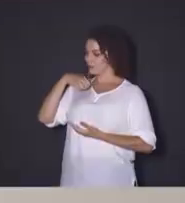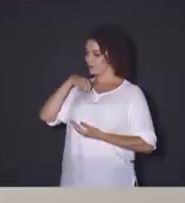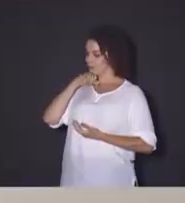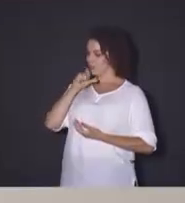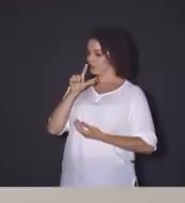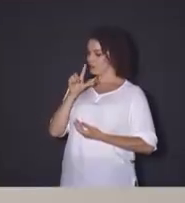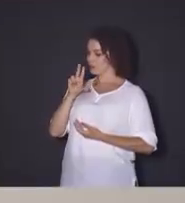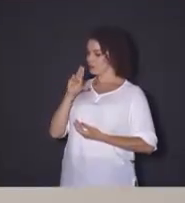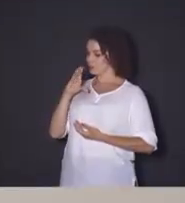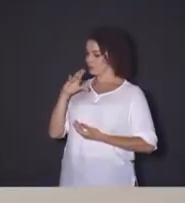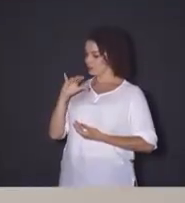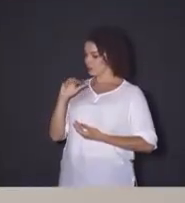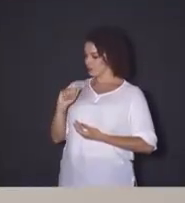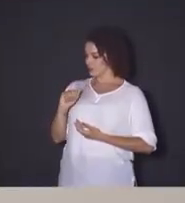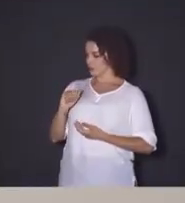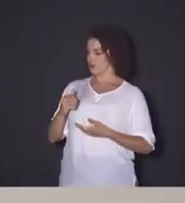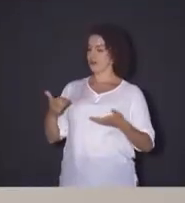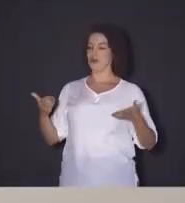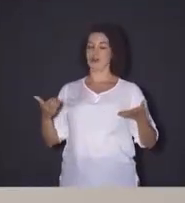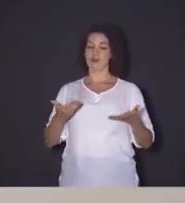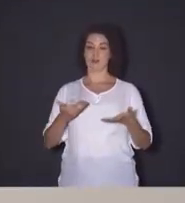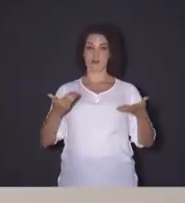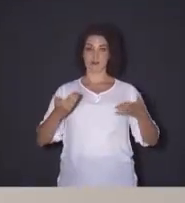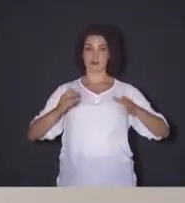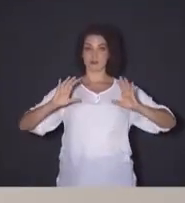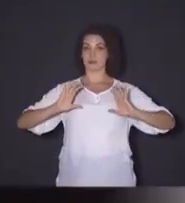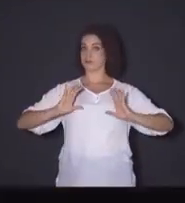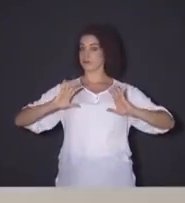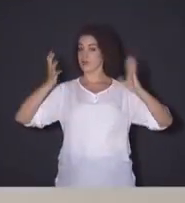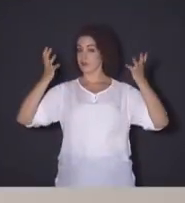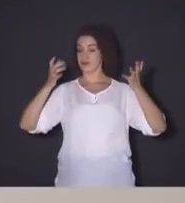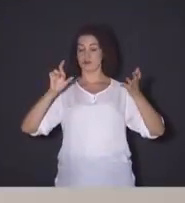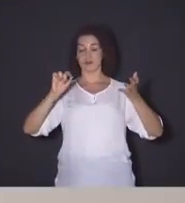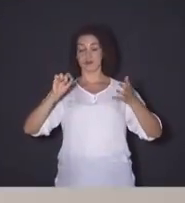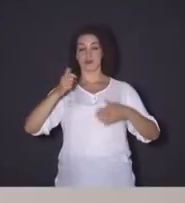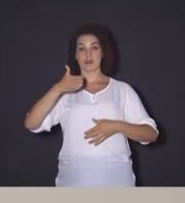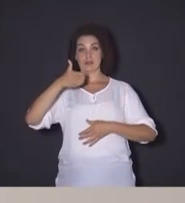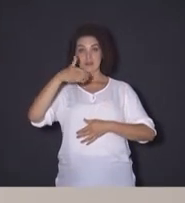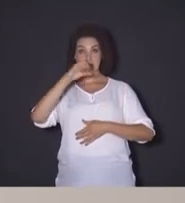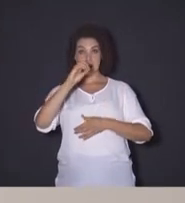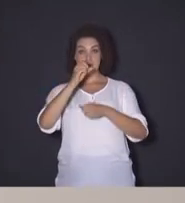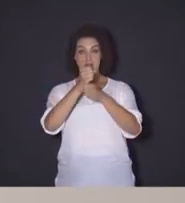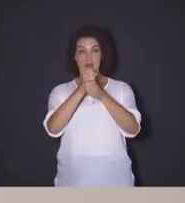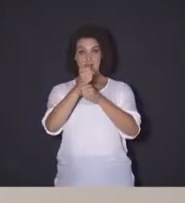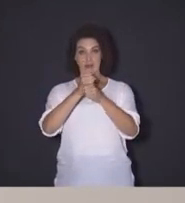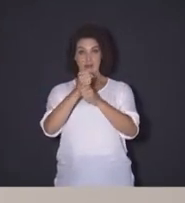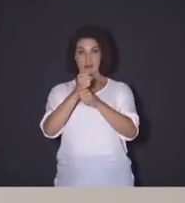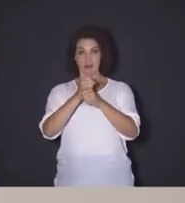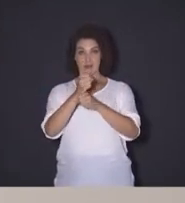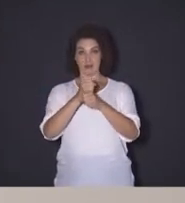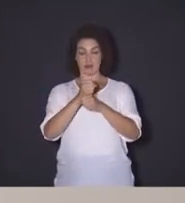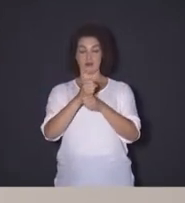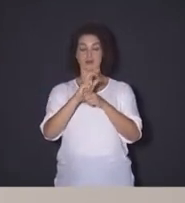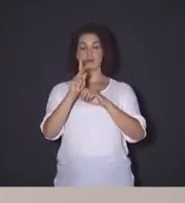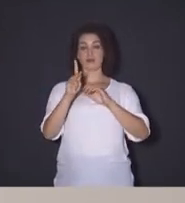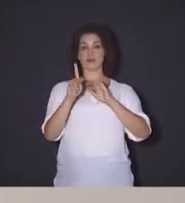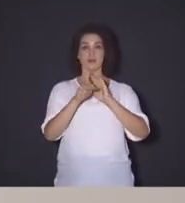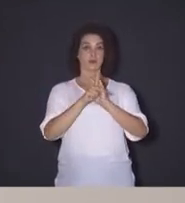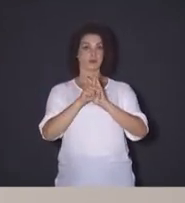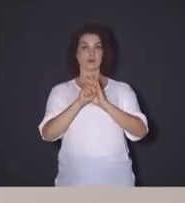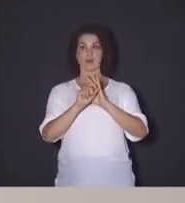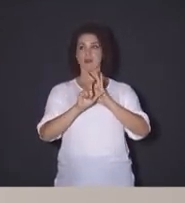nós estamos agora comemorando é 10 anos de instituição da lei